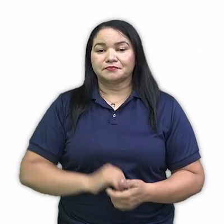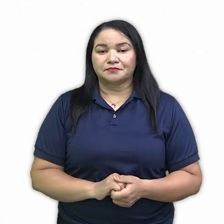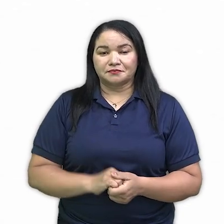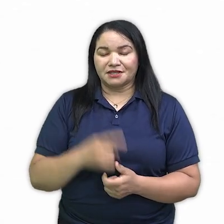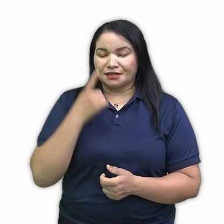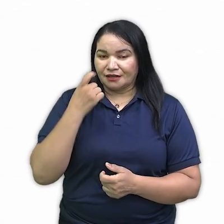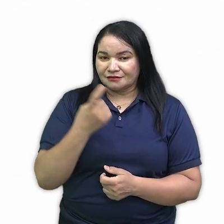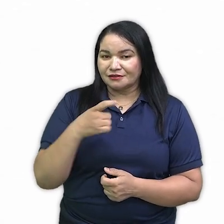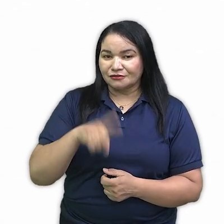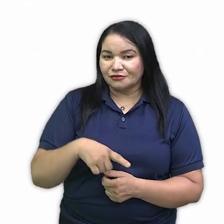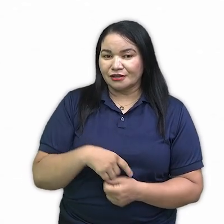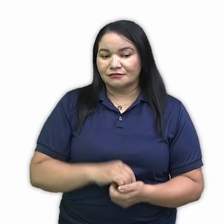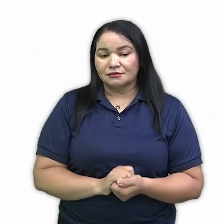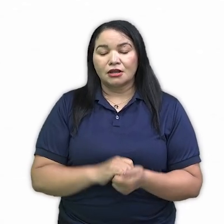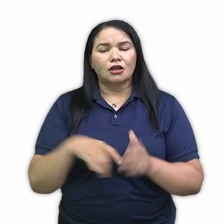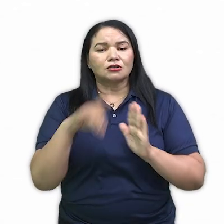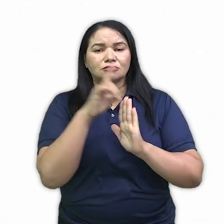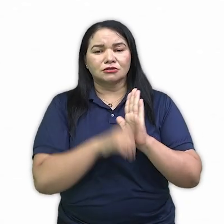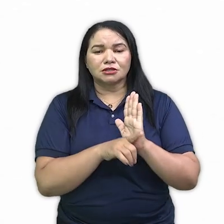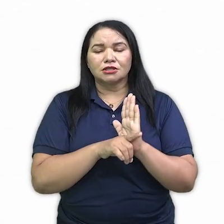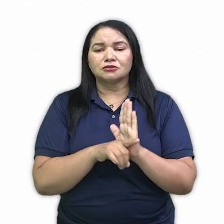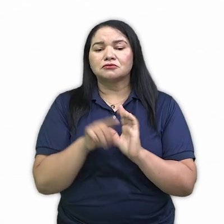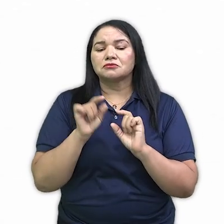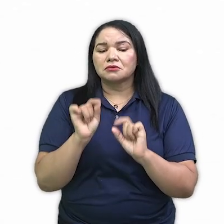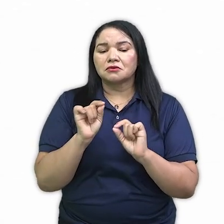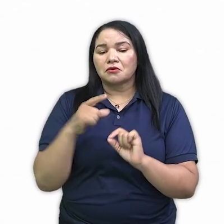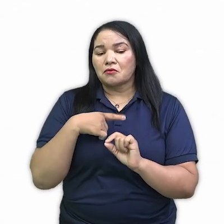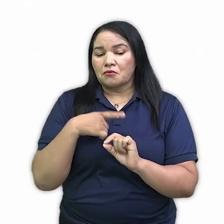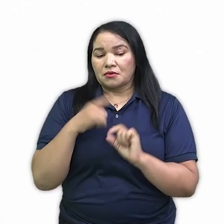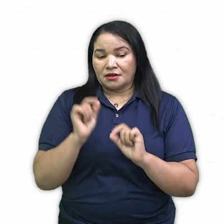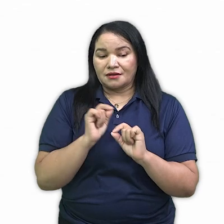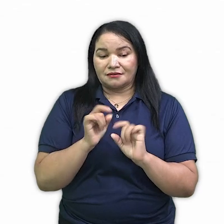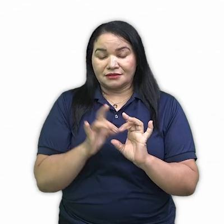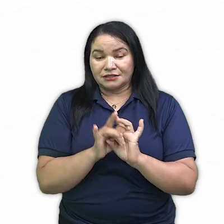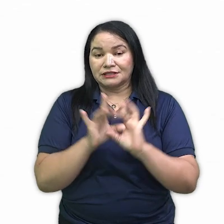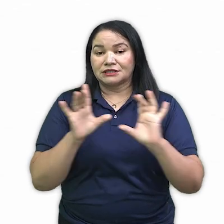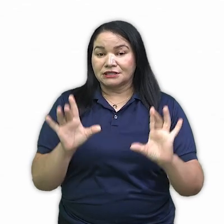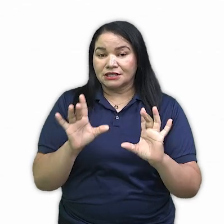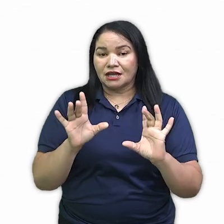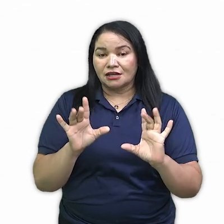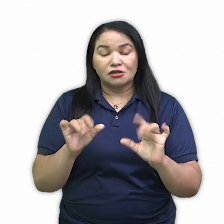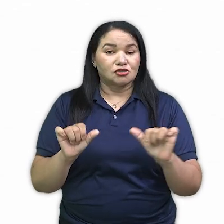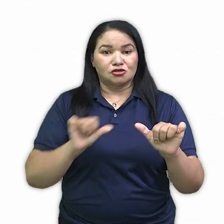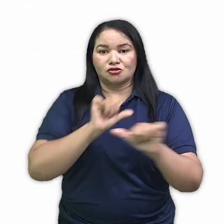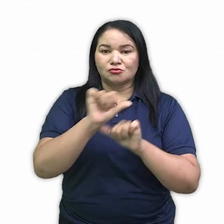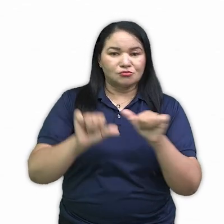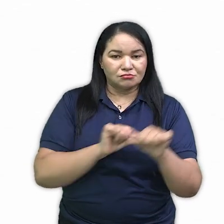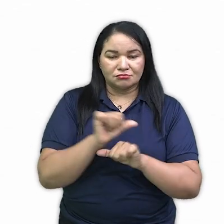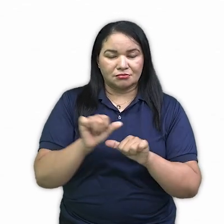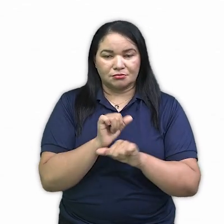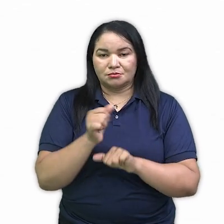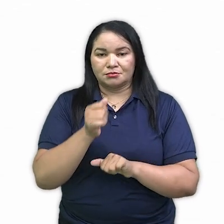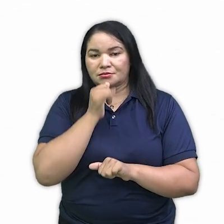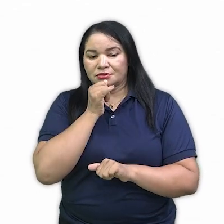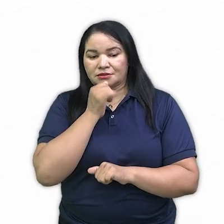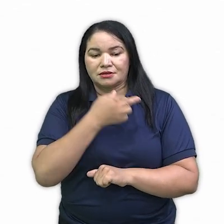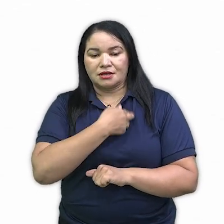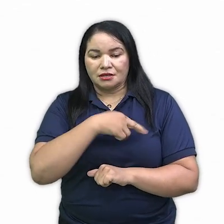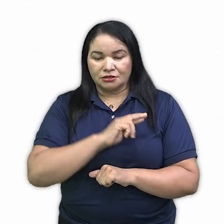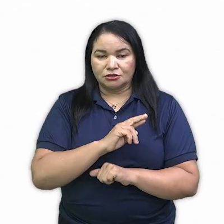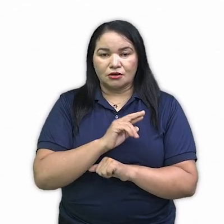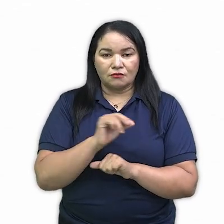religião. Olha só que interessante. Esse direito inclui o quê? A liberdade de mudar de